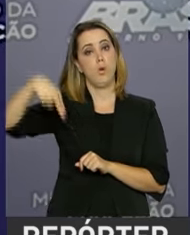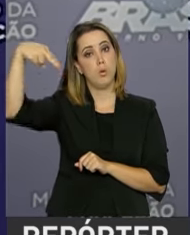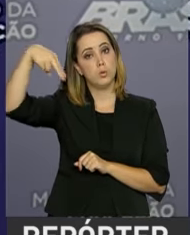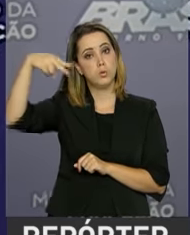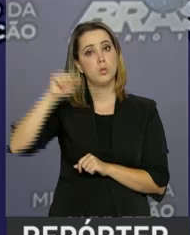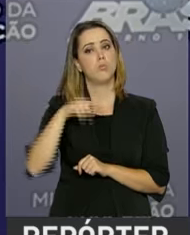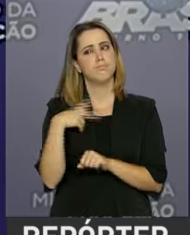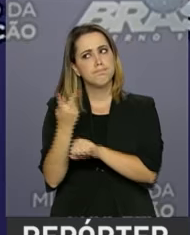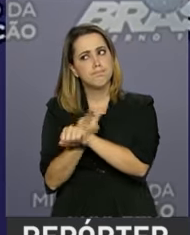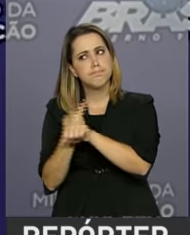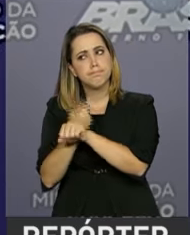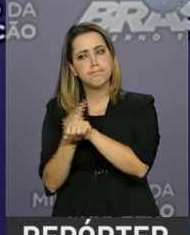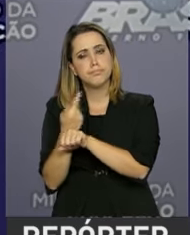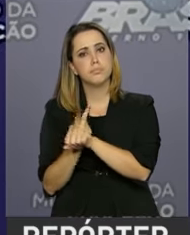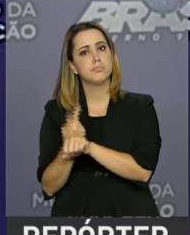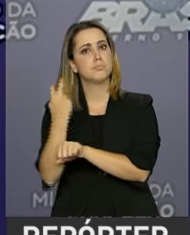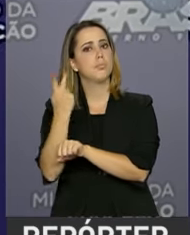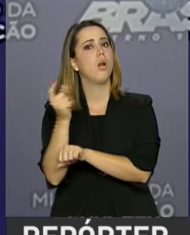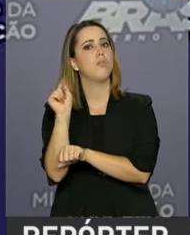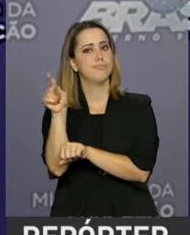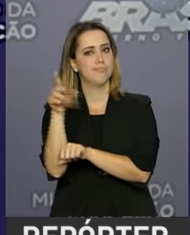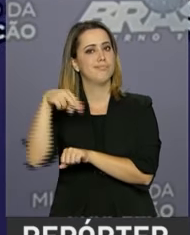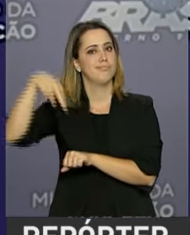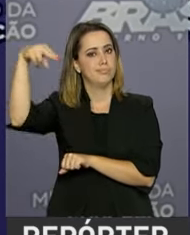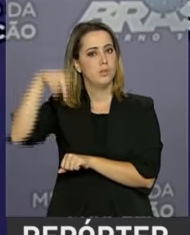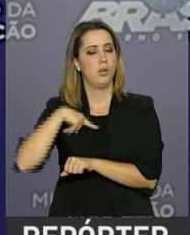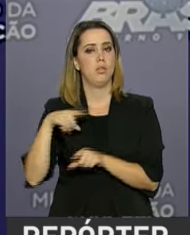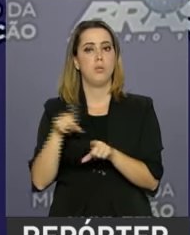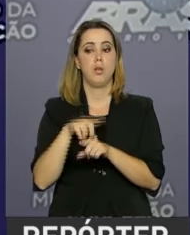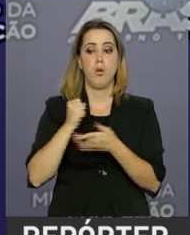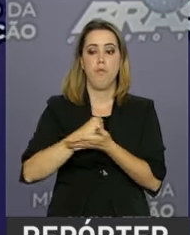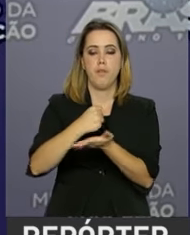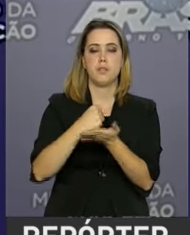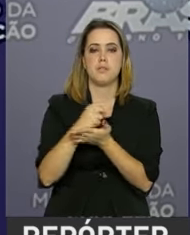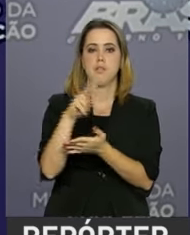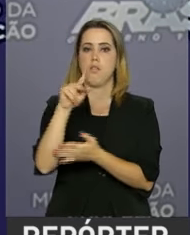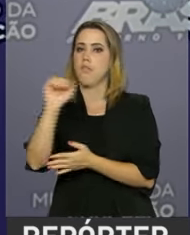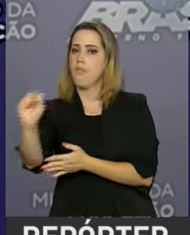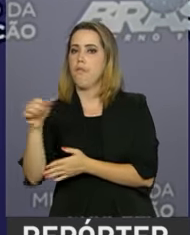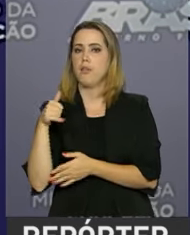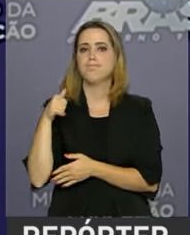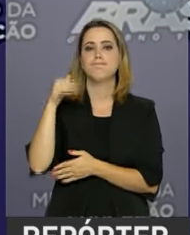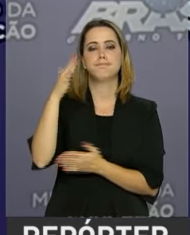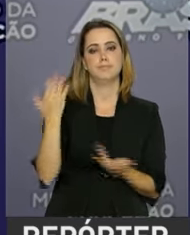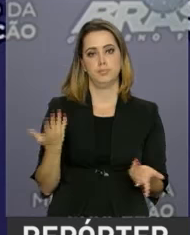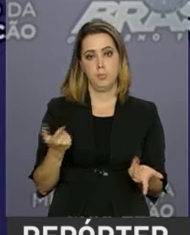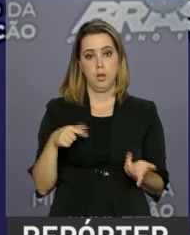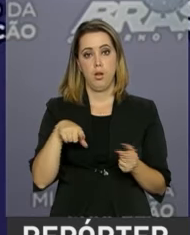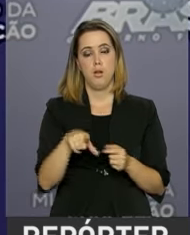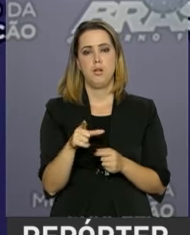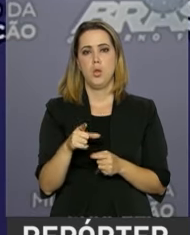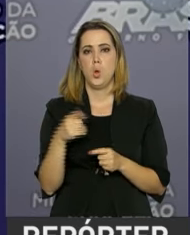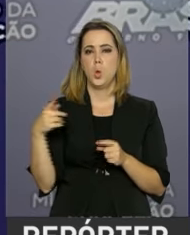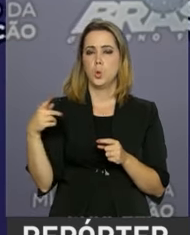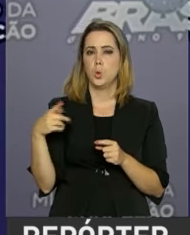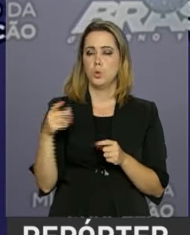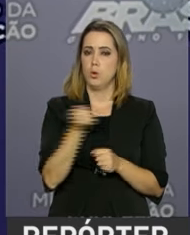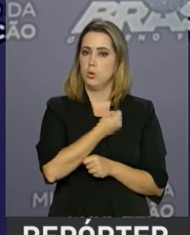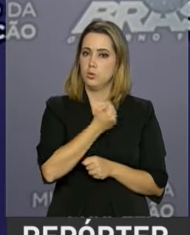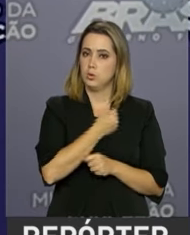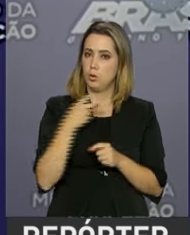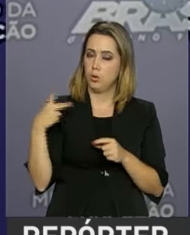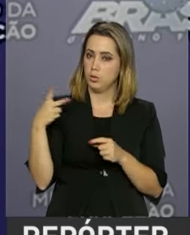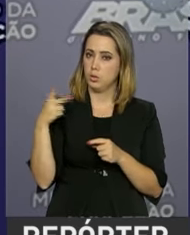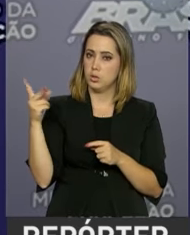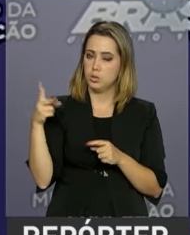foram as mais procuradas pelos alunos e também as que ofereceram o maior número de vagas. As áreas com maior nota de corte foram